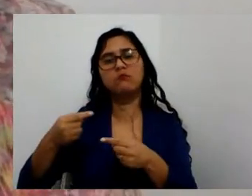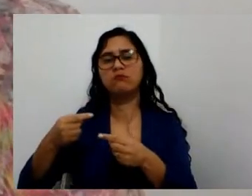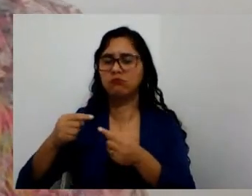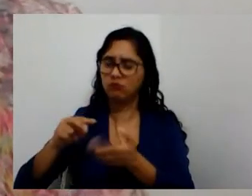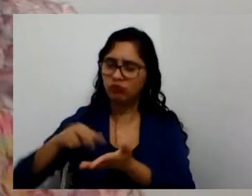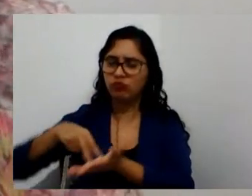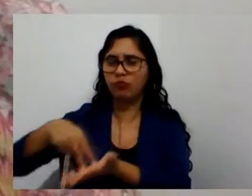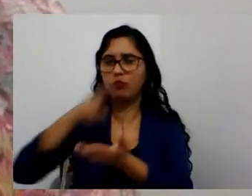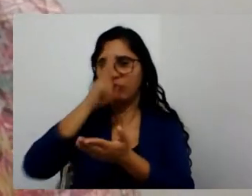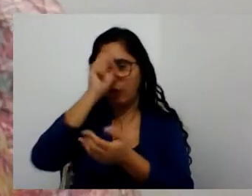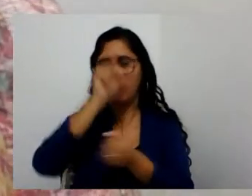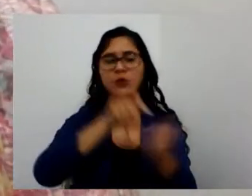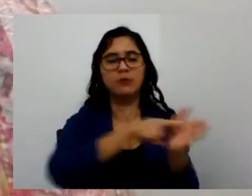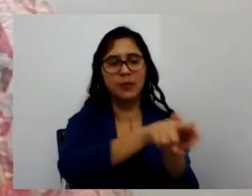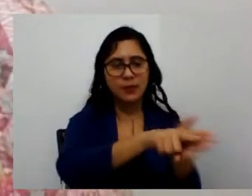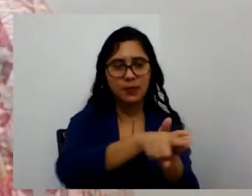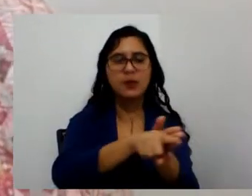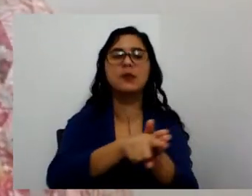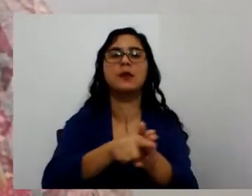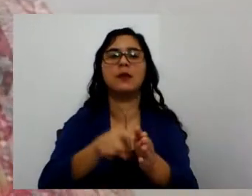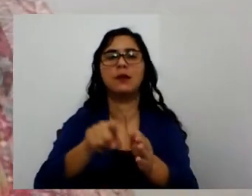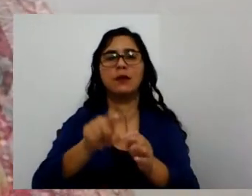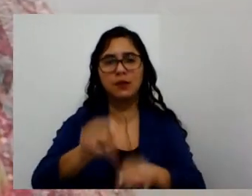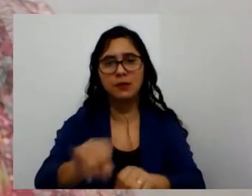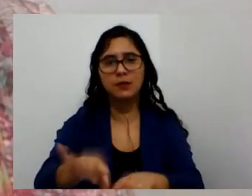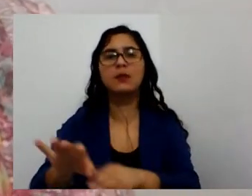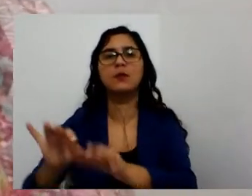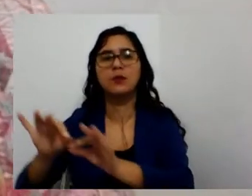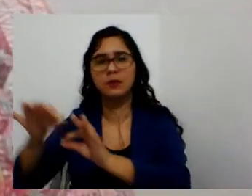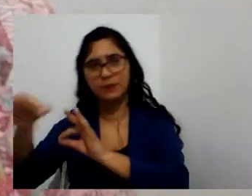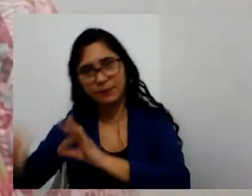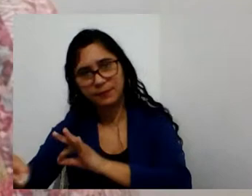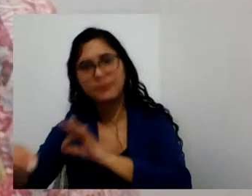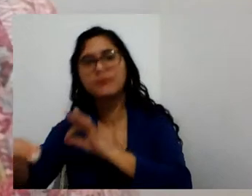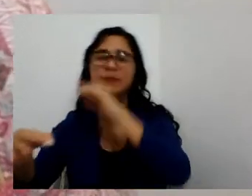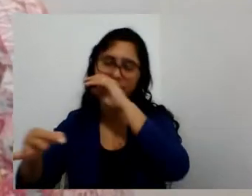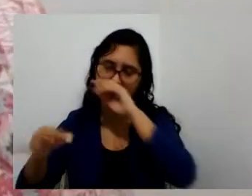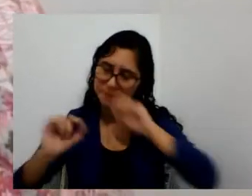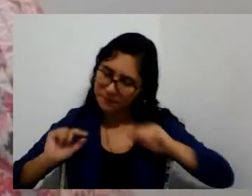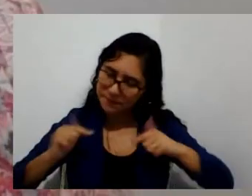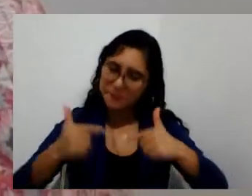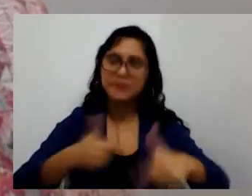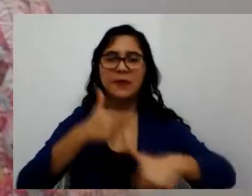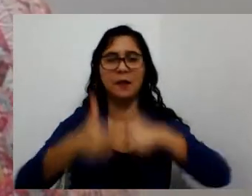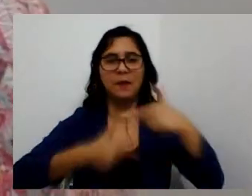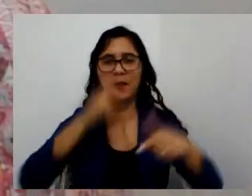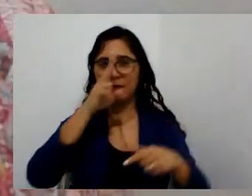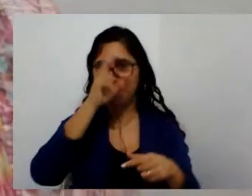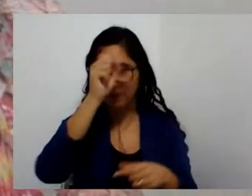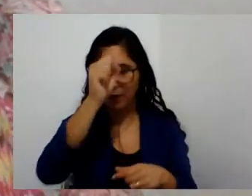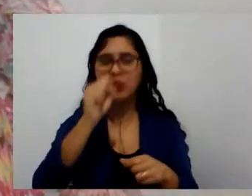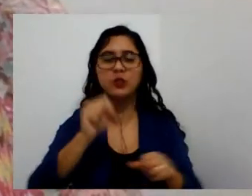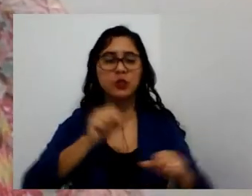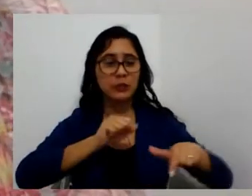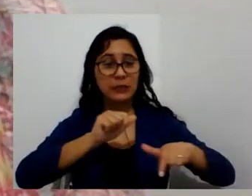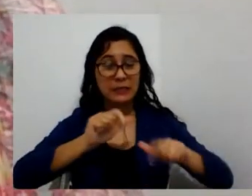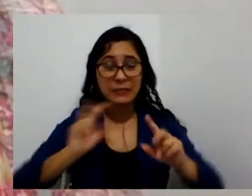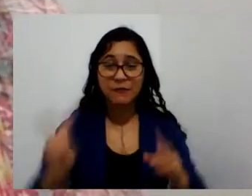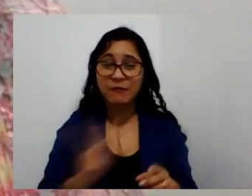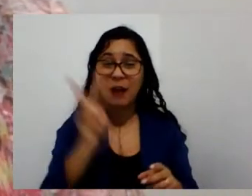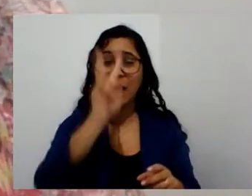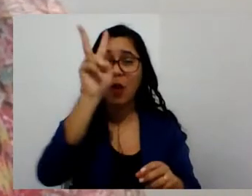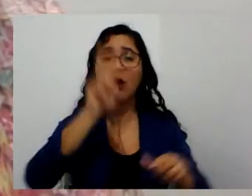ensino, pesquisa, extensão e inovação, com muito trabalho, defendendo o valor do trabalho, a ética,